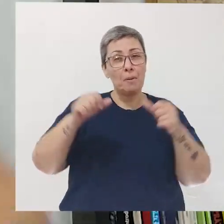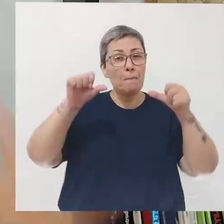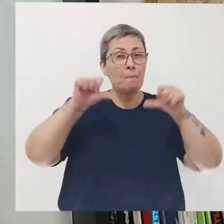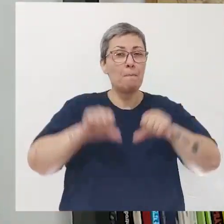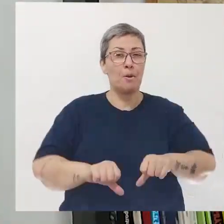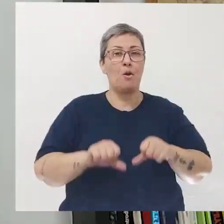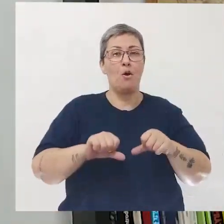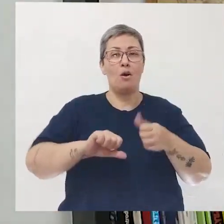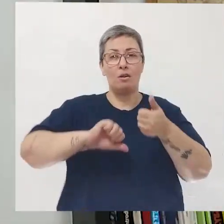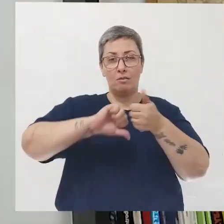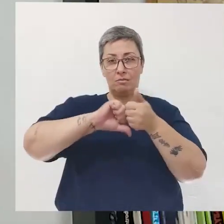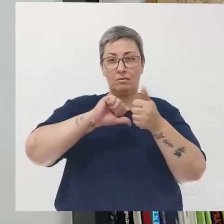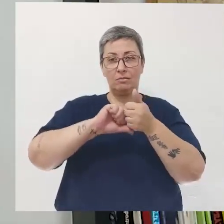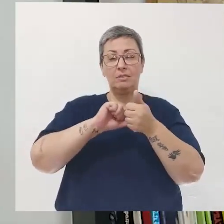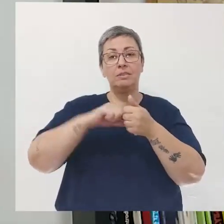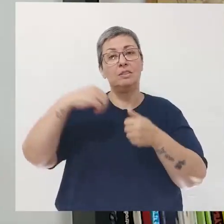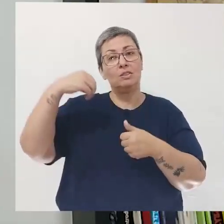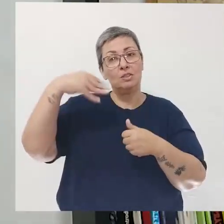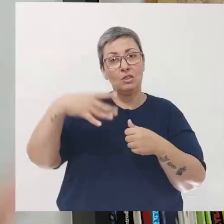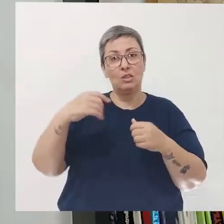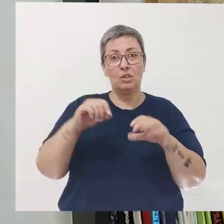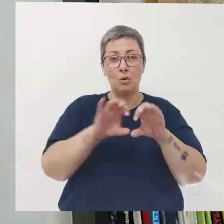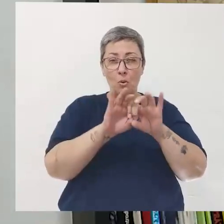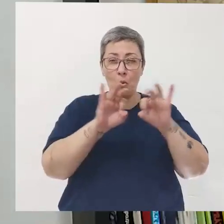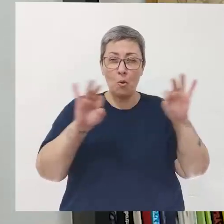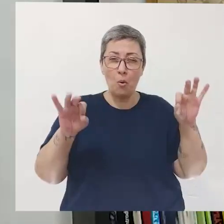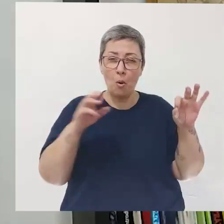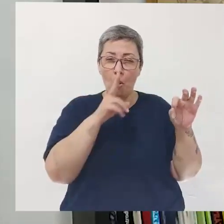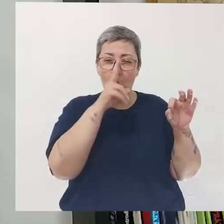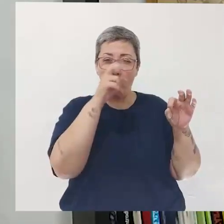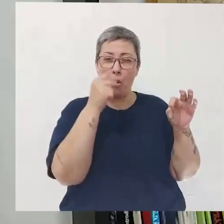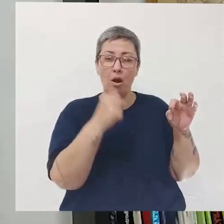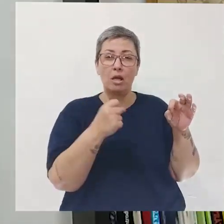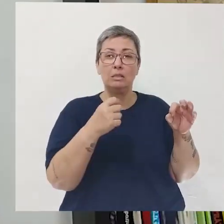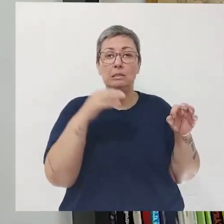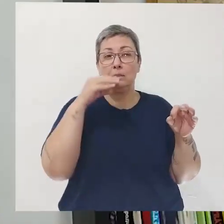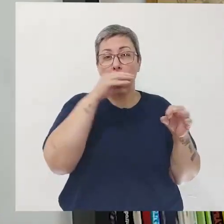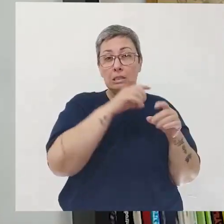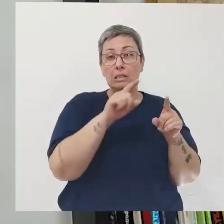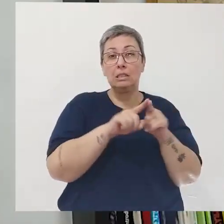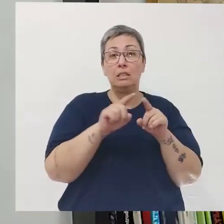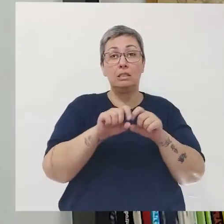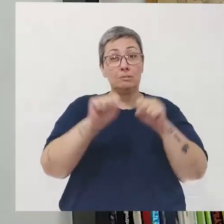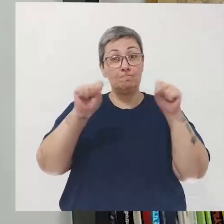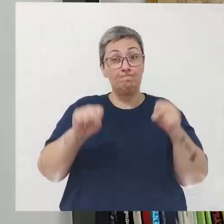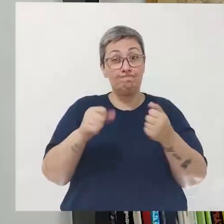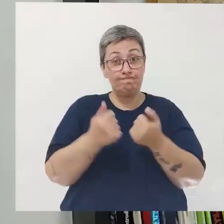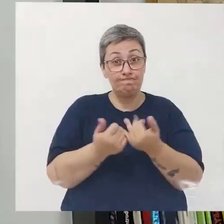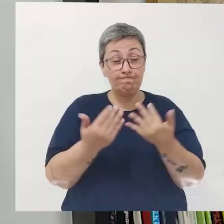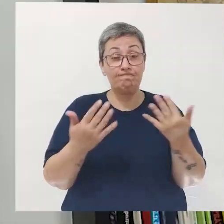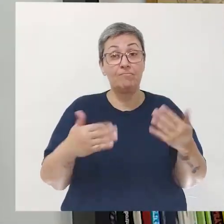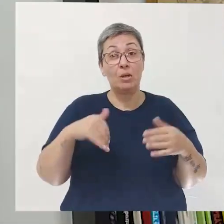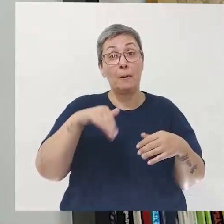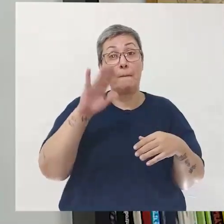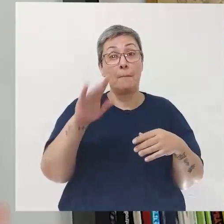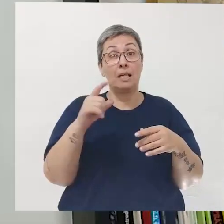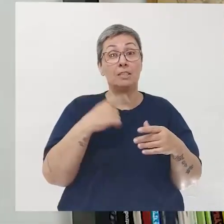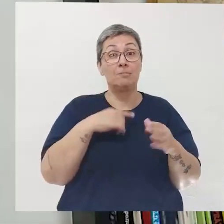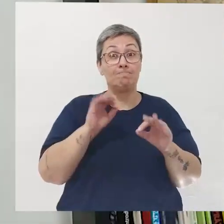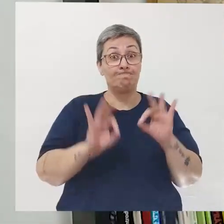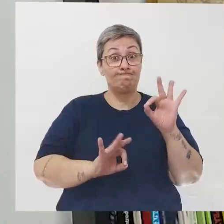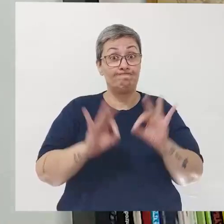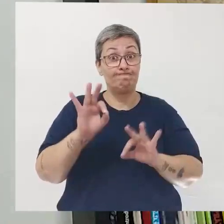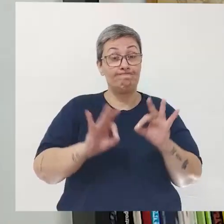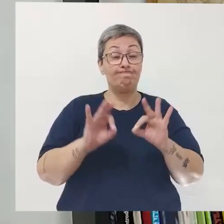financeiro, eles pioram a qualidade dos serviços, sobrecarregam as redes elétricas e deixam o sistema de distribuição